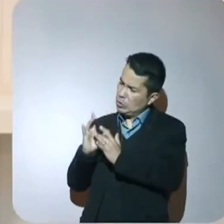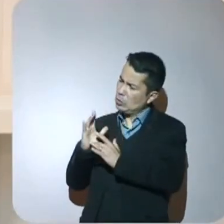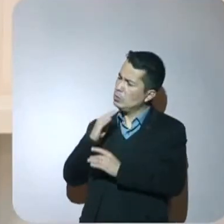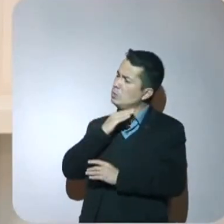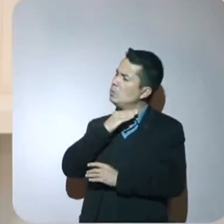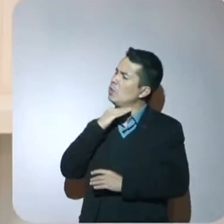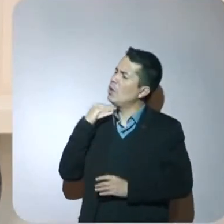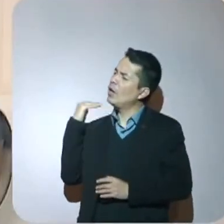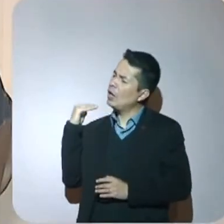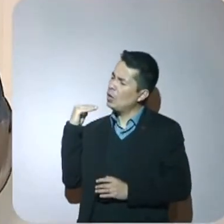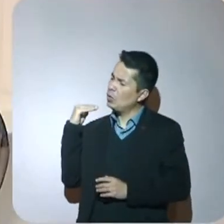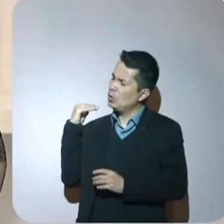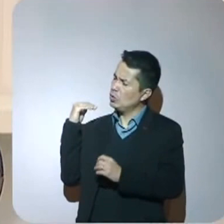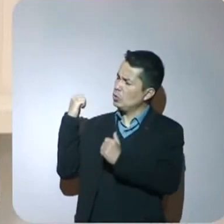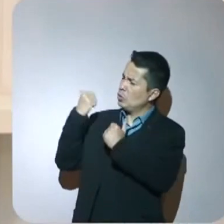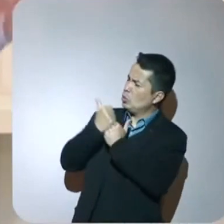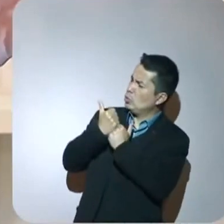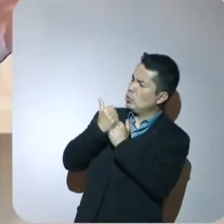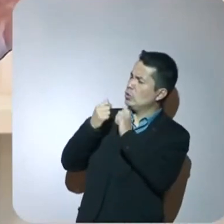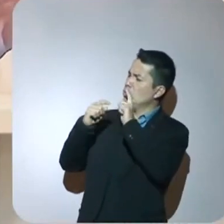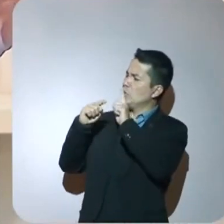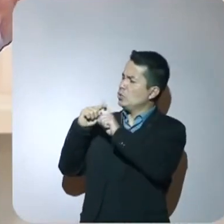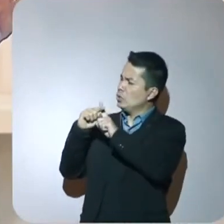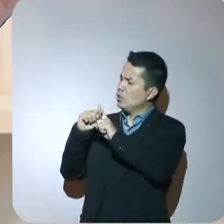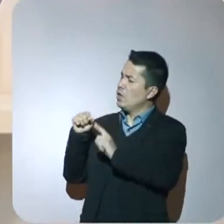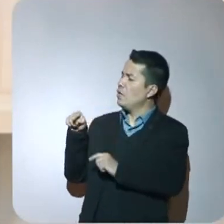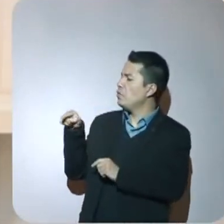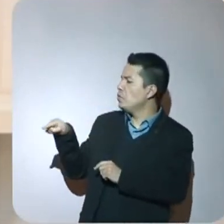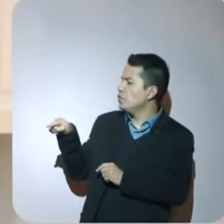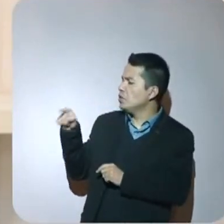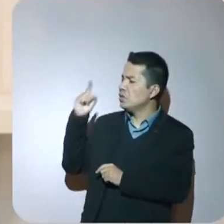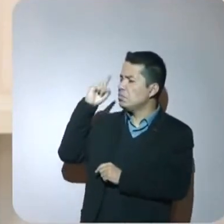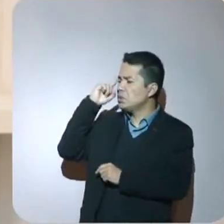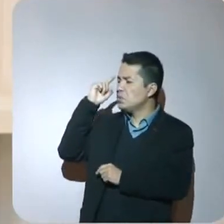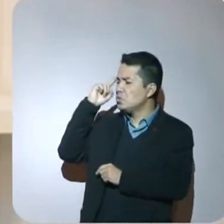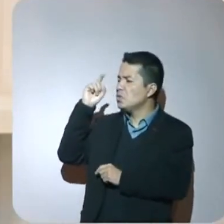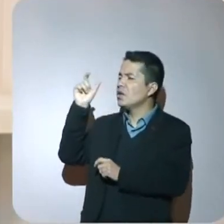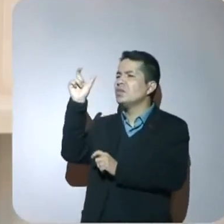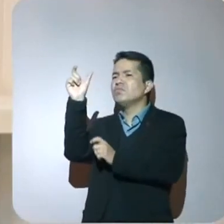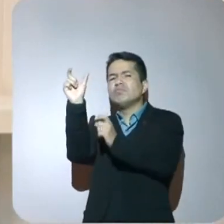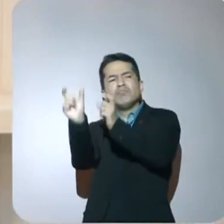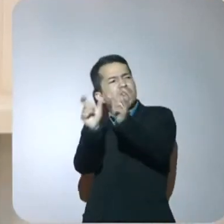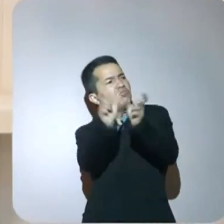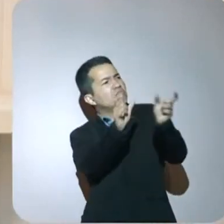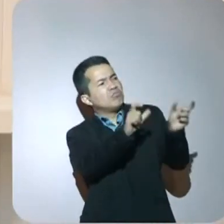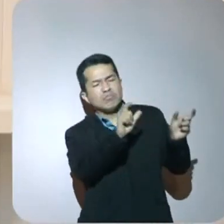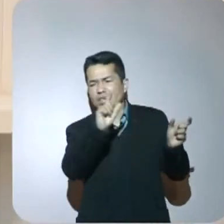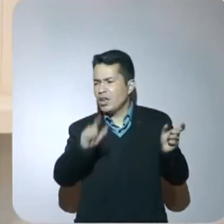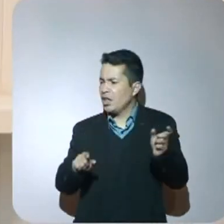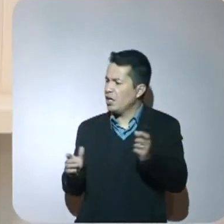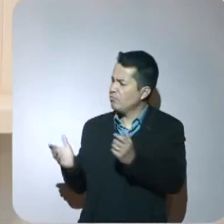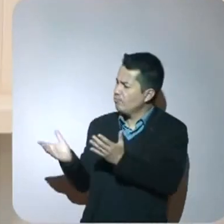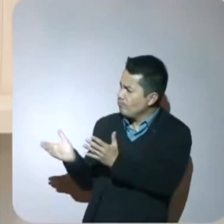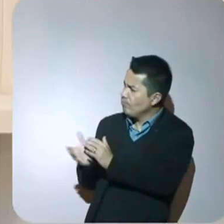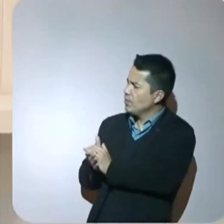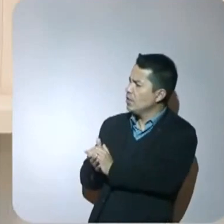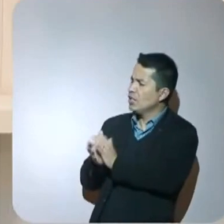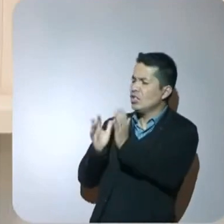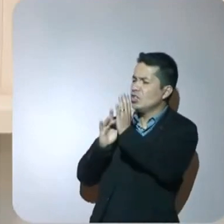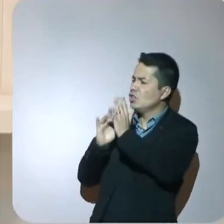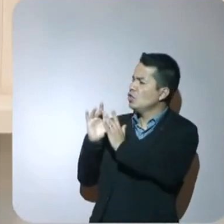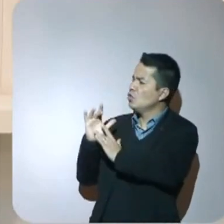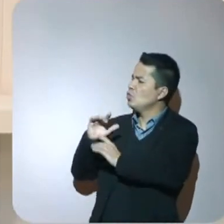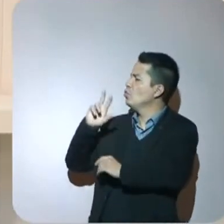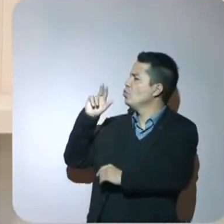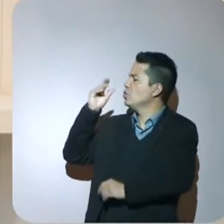você, e você trocou Jesus porque alguém não visitou você. Jesus nunca